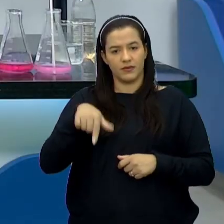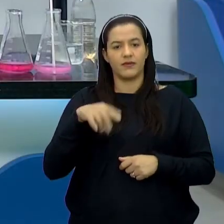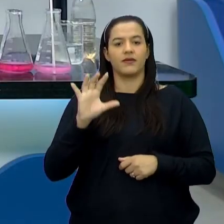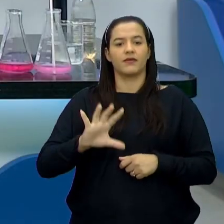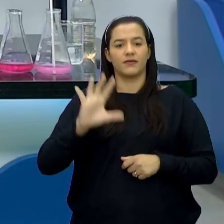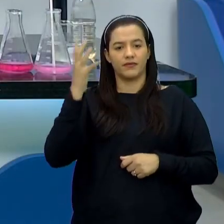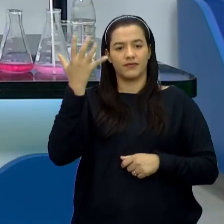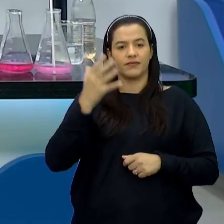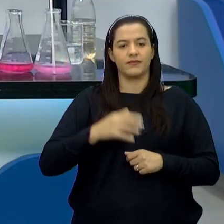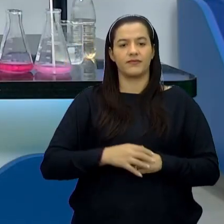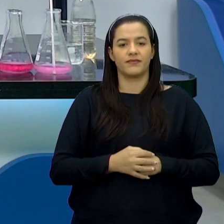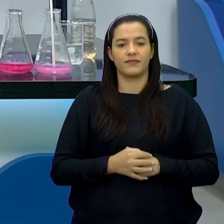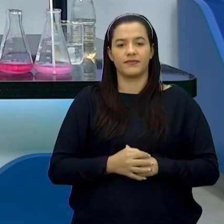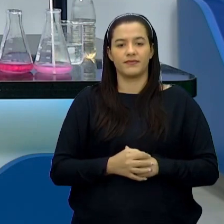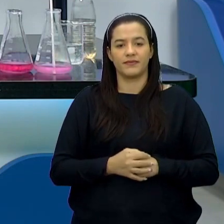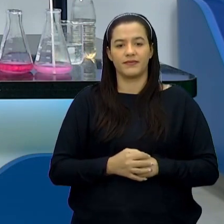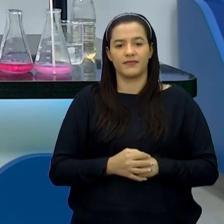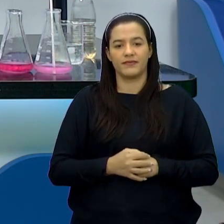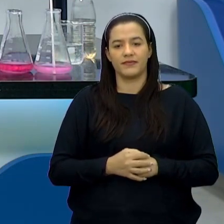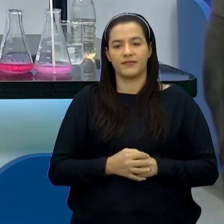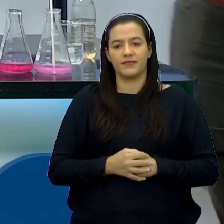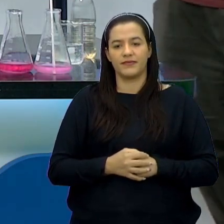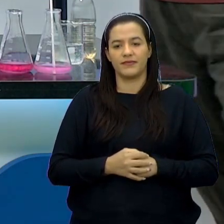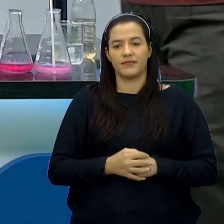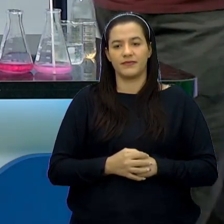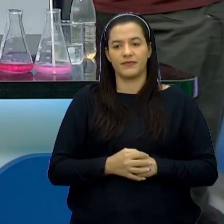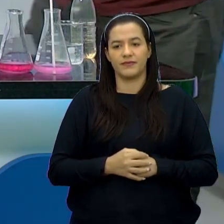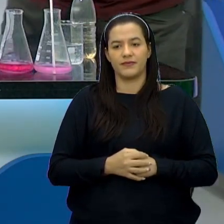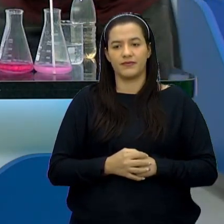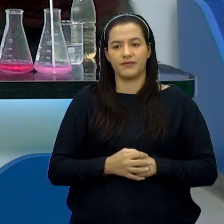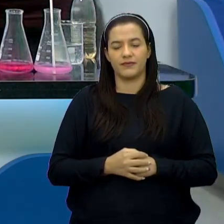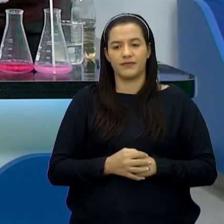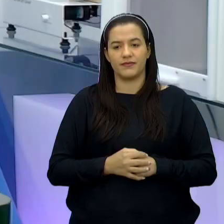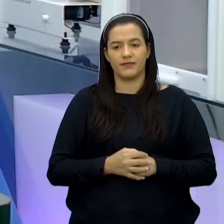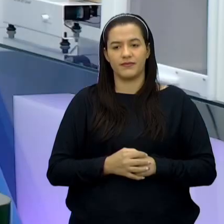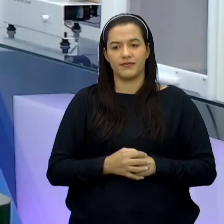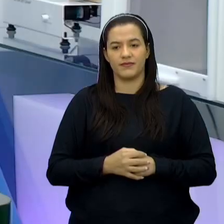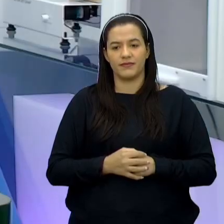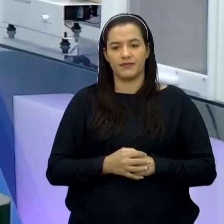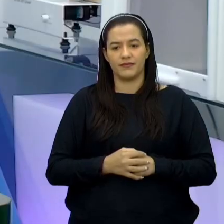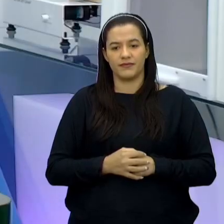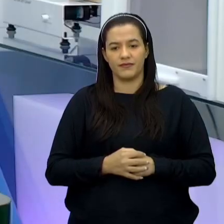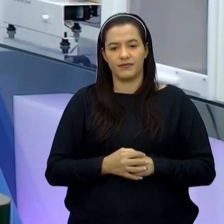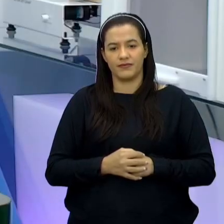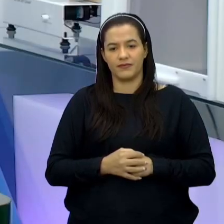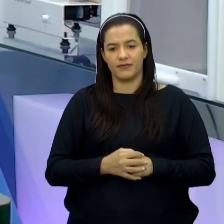acontecer é que eu acho que eu coloquei muito vinagre.